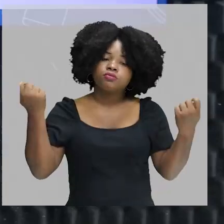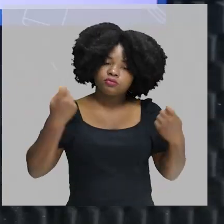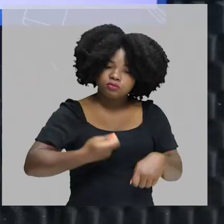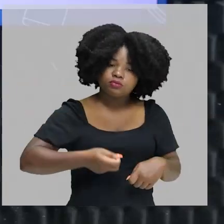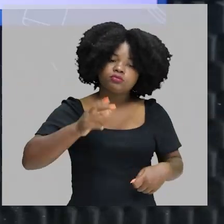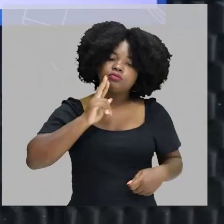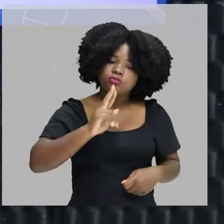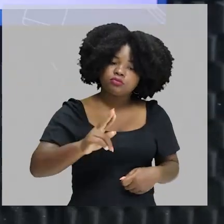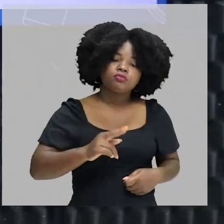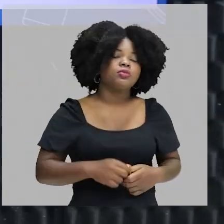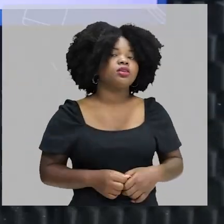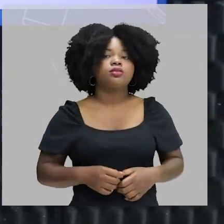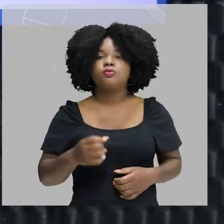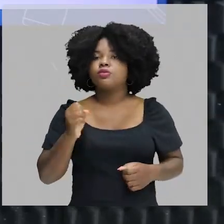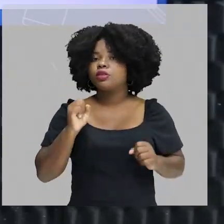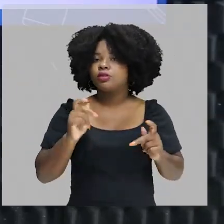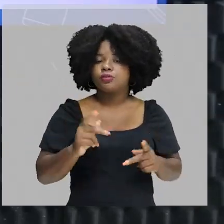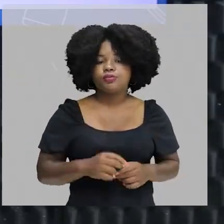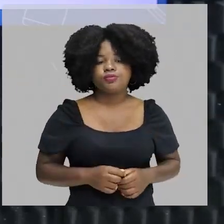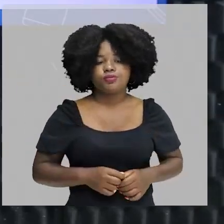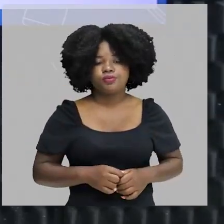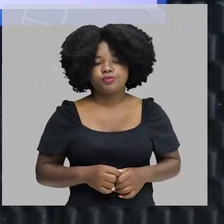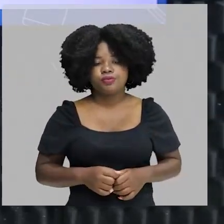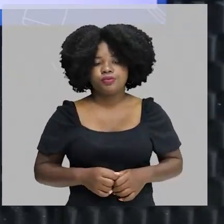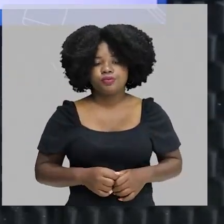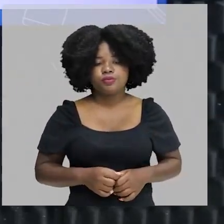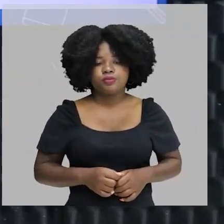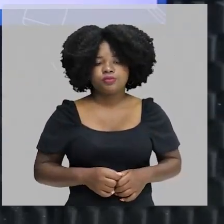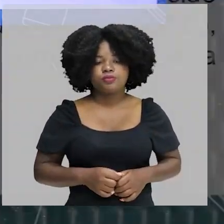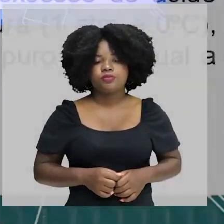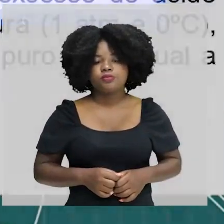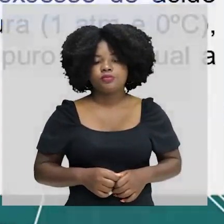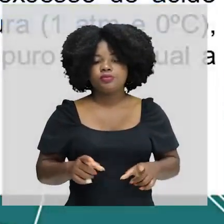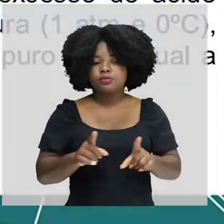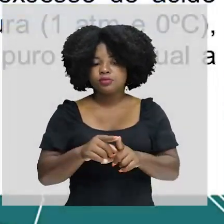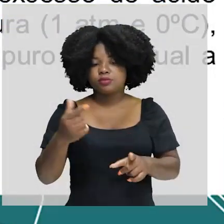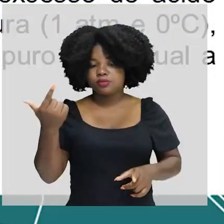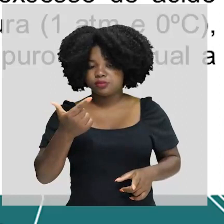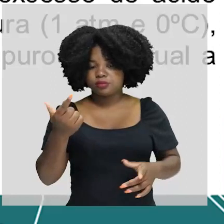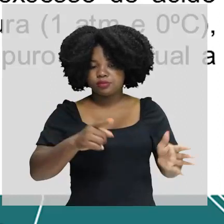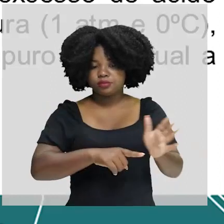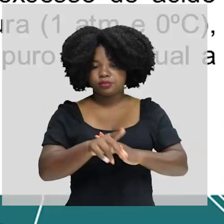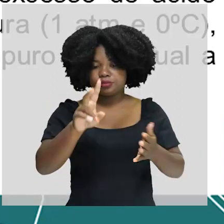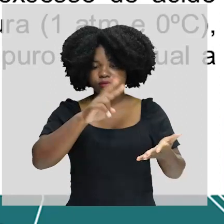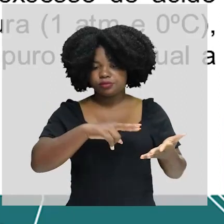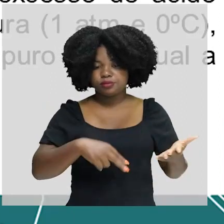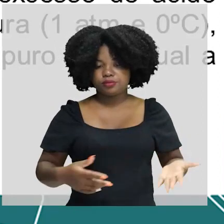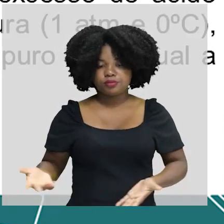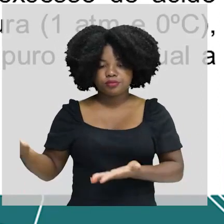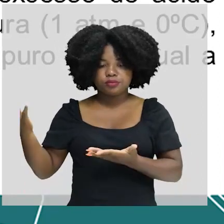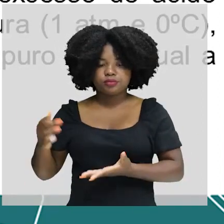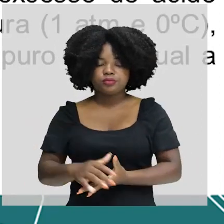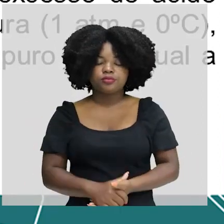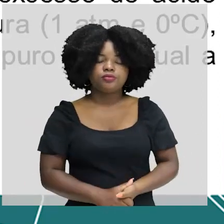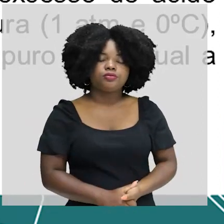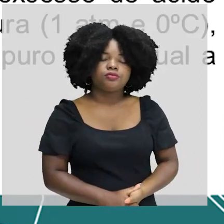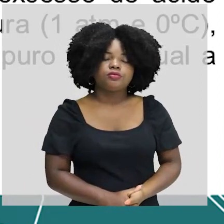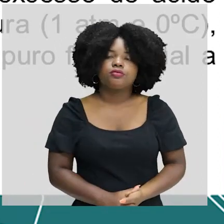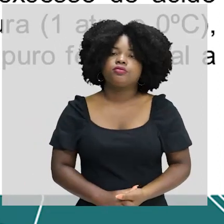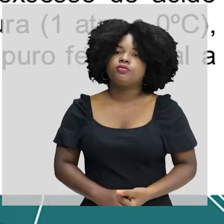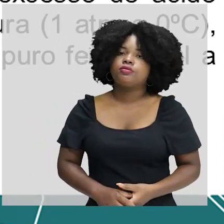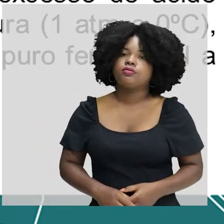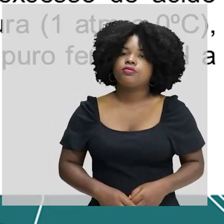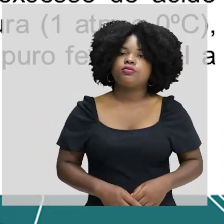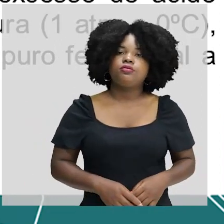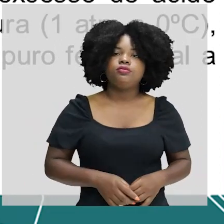resolver tranquilamente. Show? Acredito que cabe mais uma questão. Então vamos lá. O gás